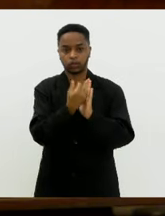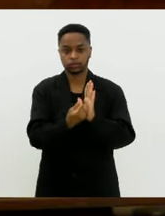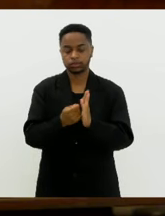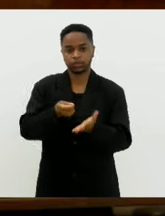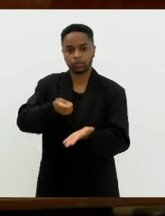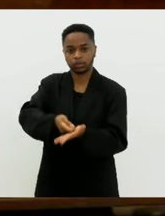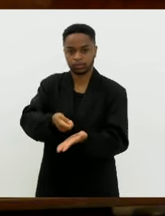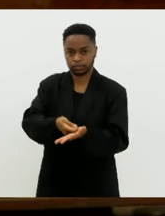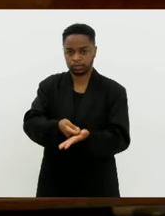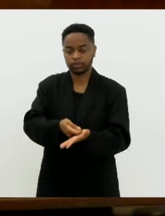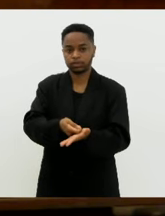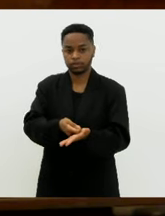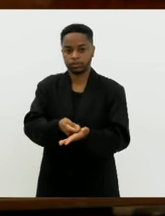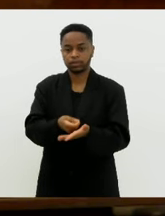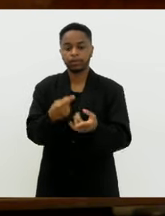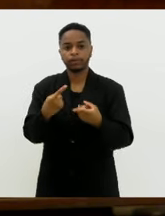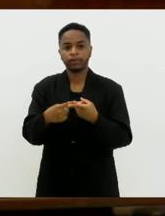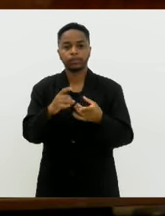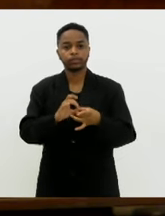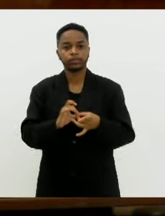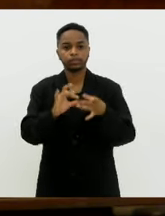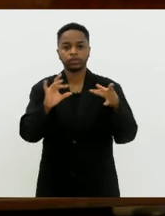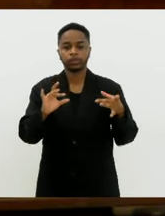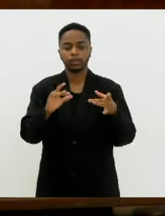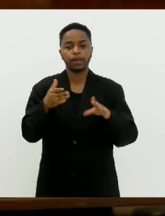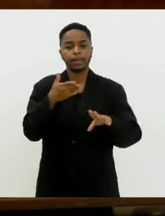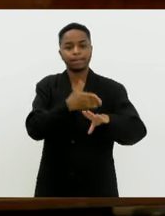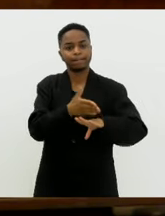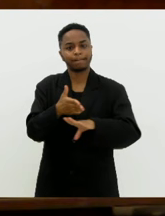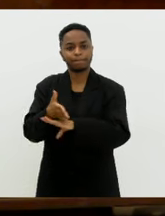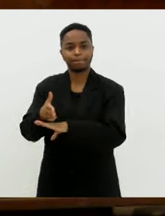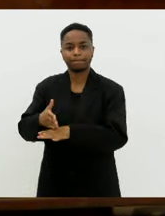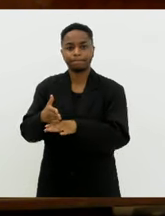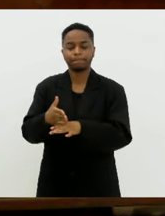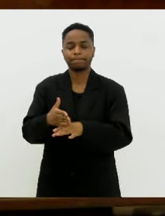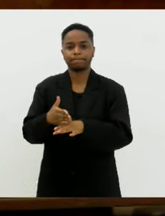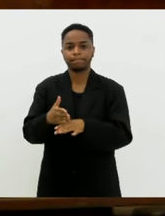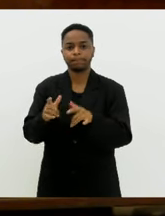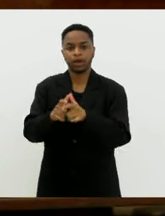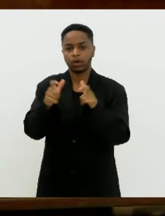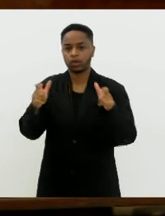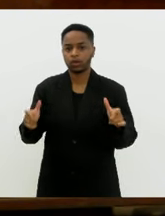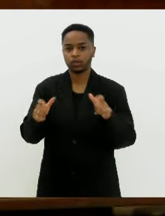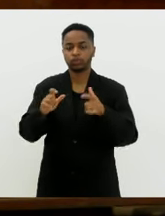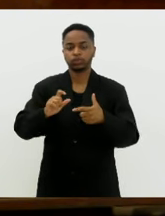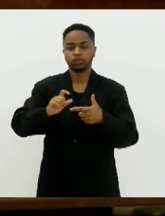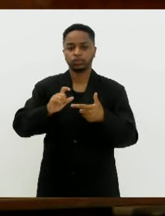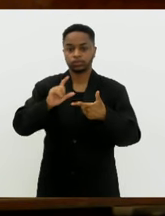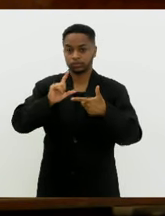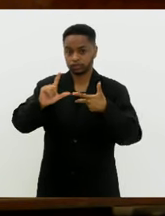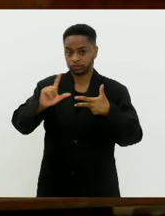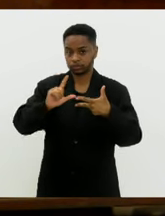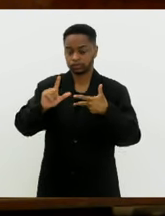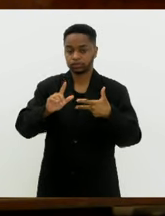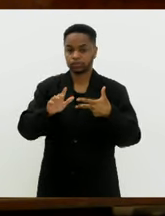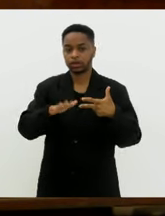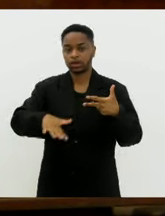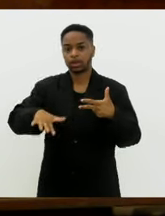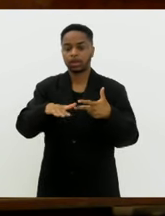impositivo, possibilitando uma maior participação do Legislativo na execução orçamentária